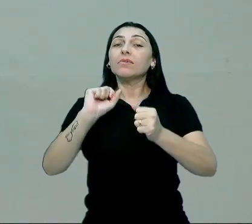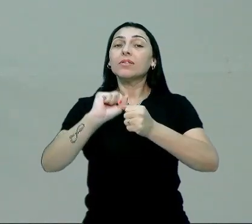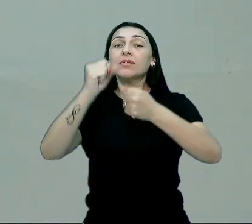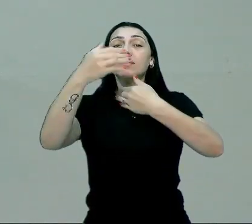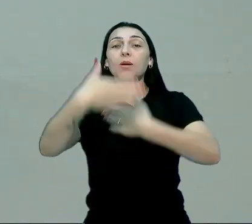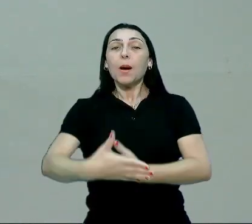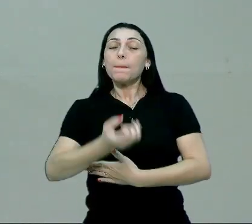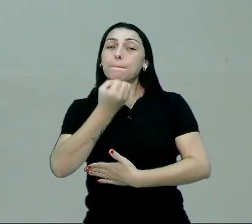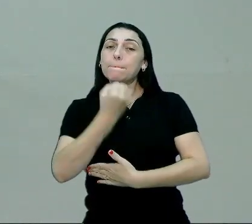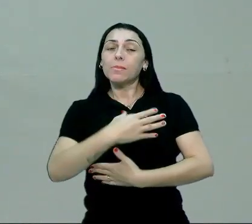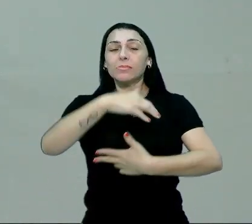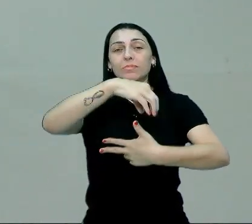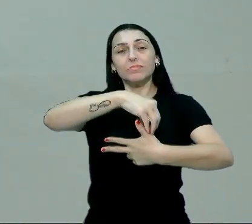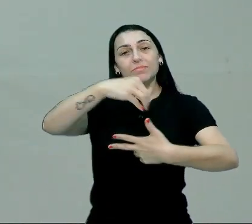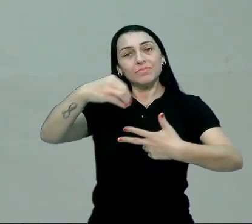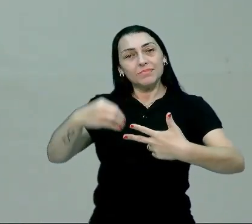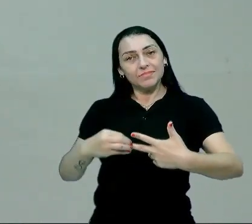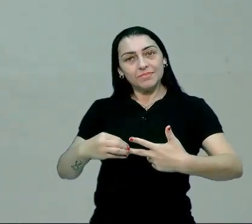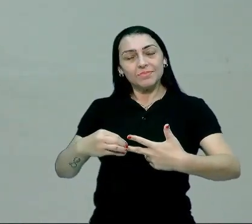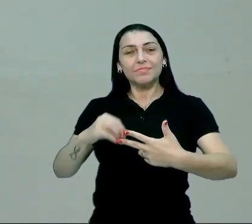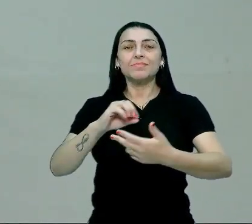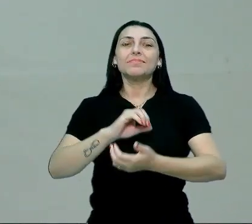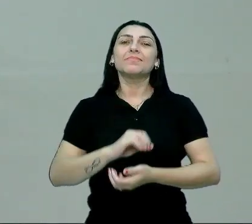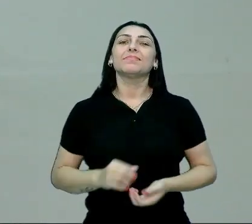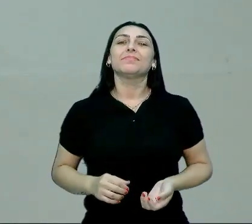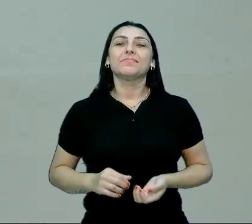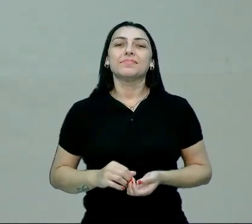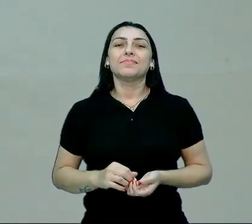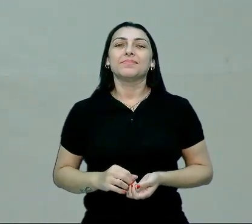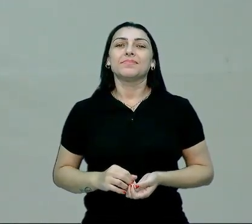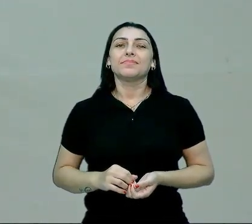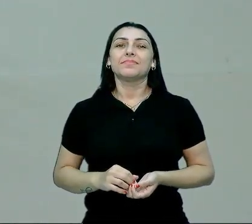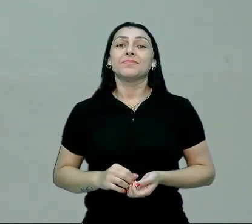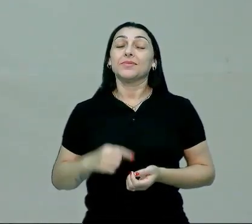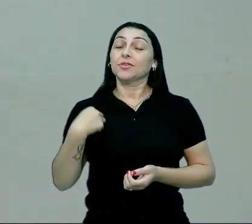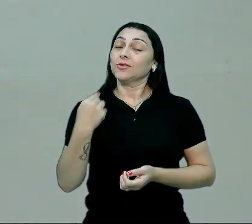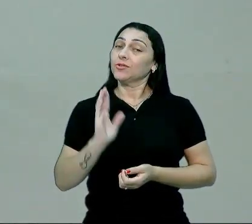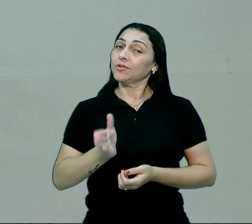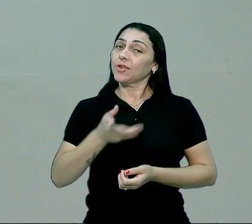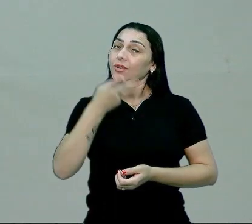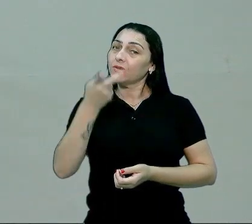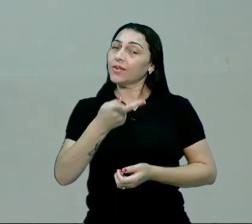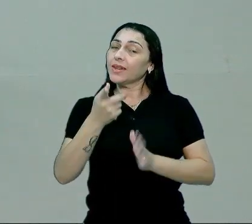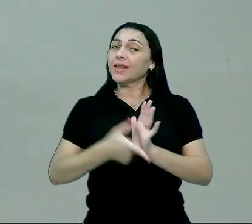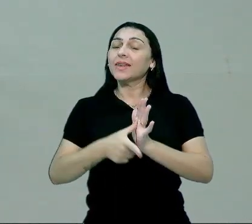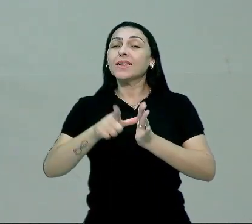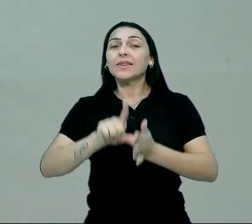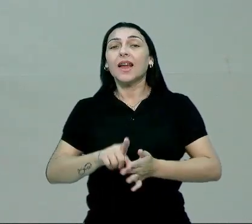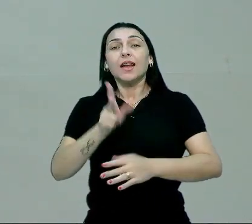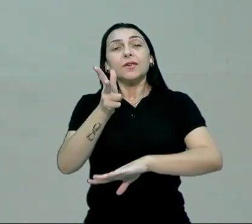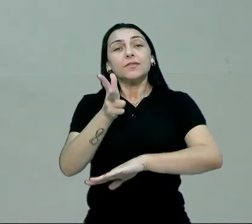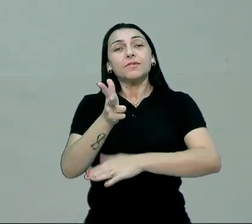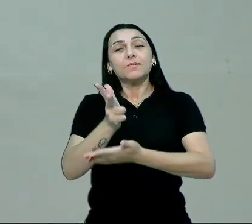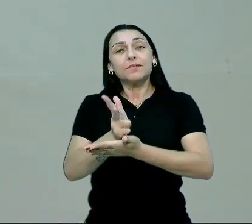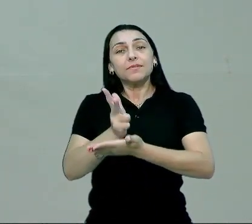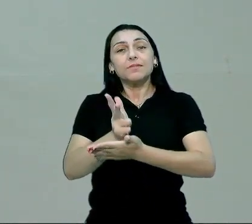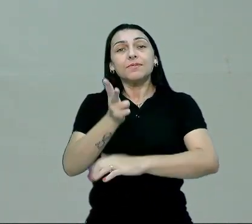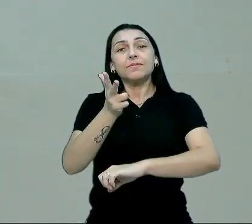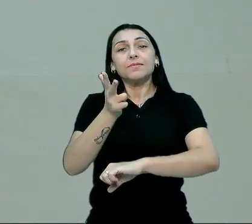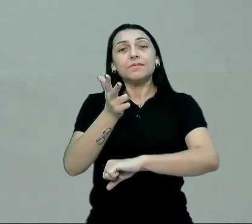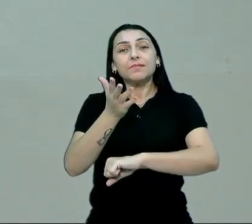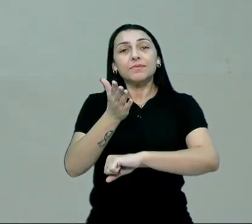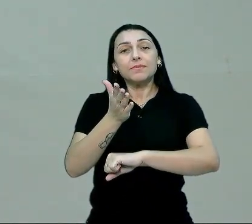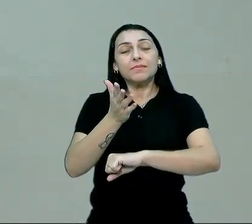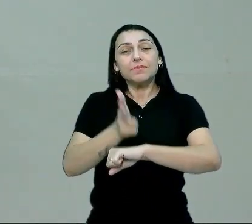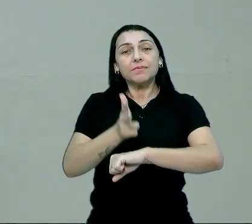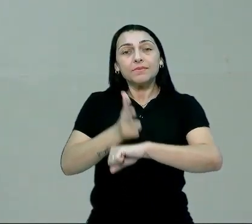prestar um bom exame nacional do ensino médio. Conforme eu já mencionei em videoaulas